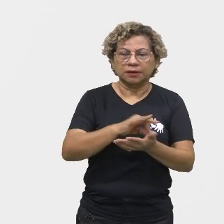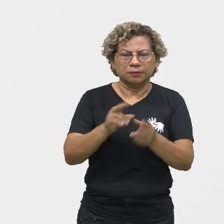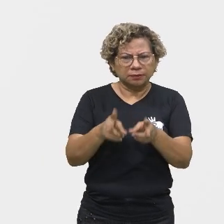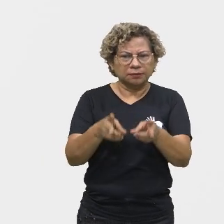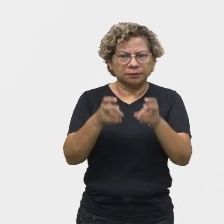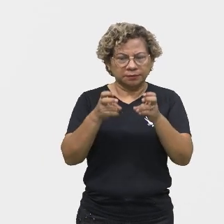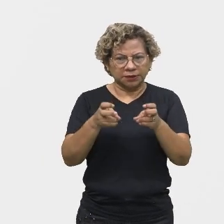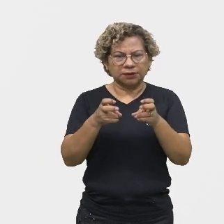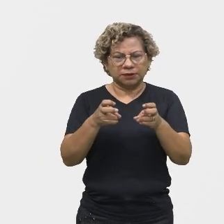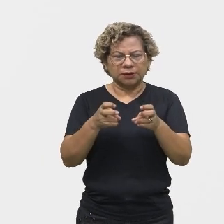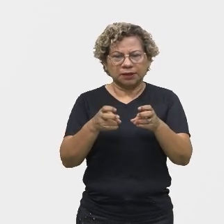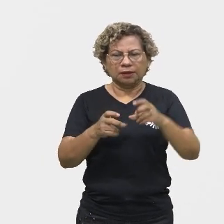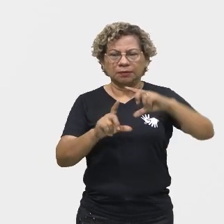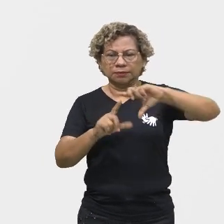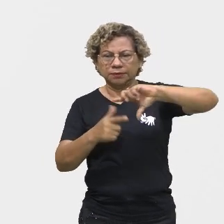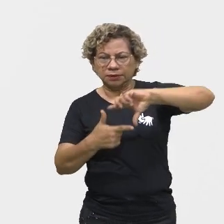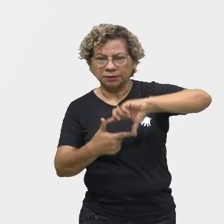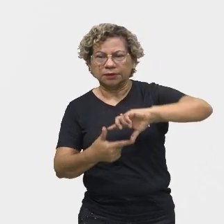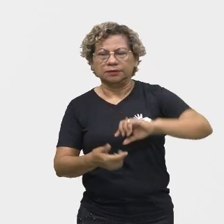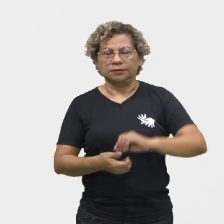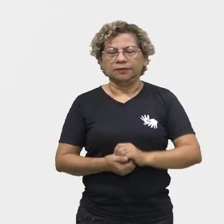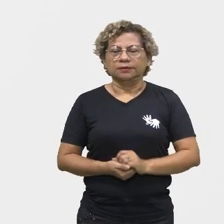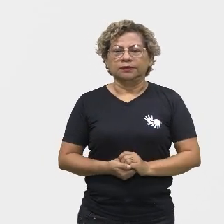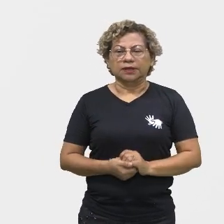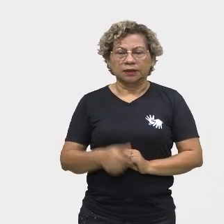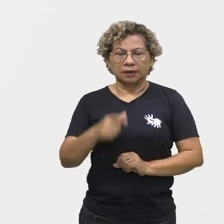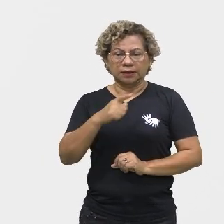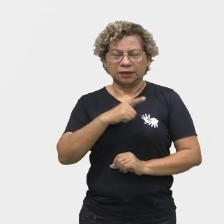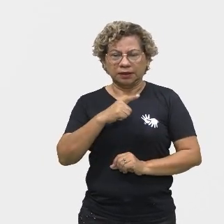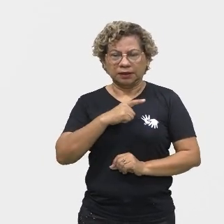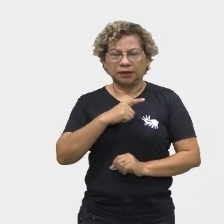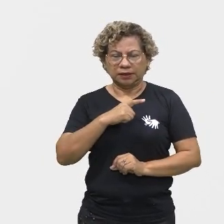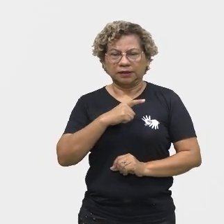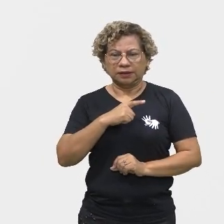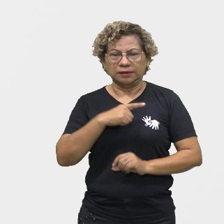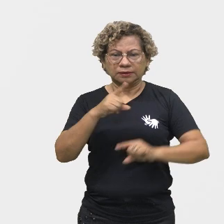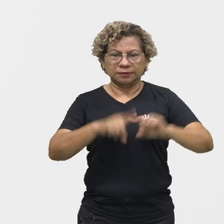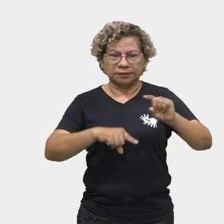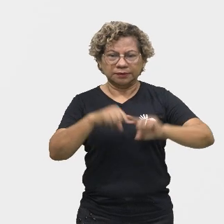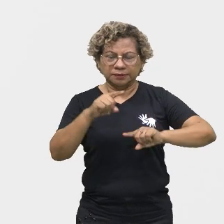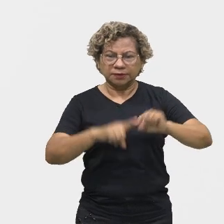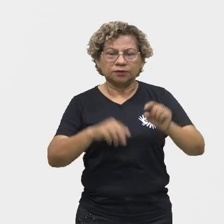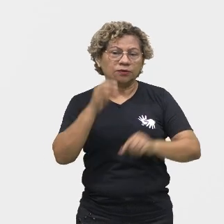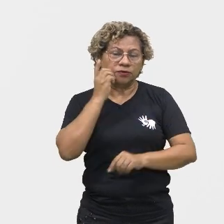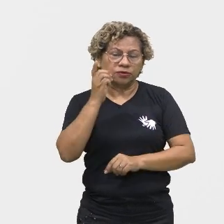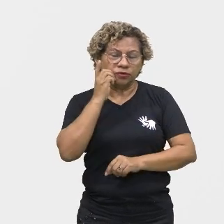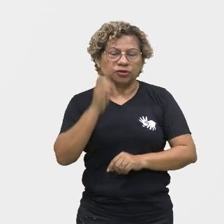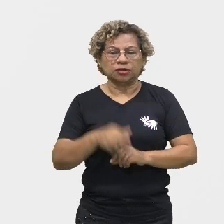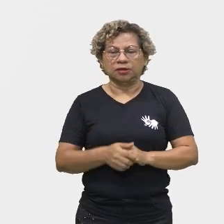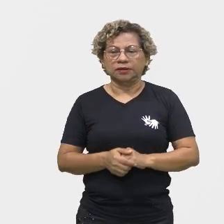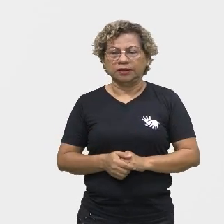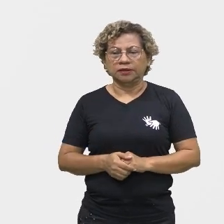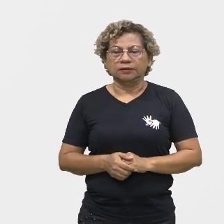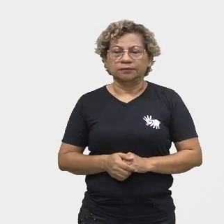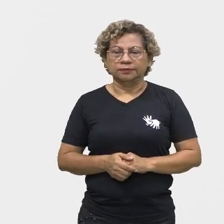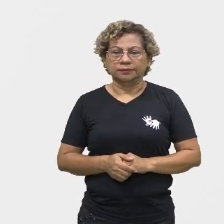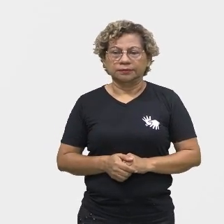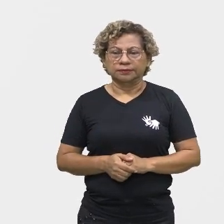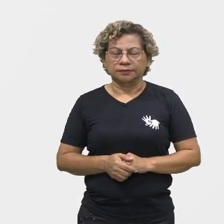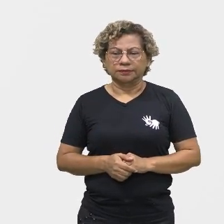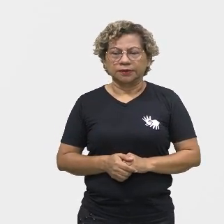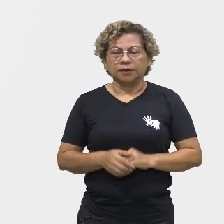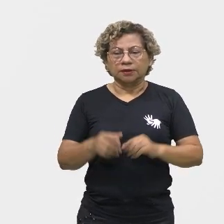percebemos essas formas na maioria dos objetos que nos cercam, pois são projetadas a partir